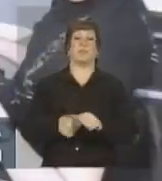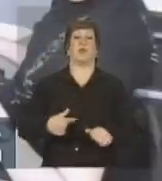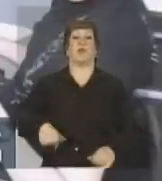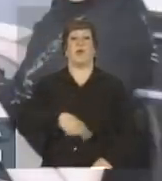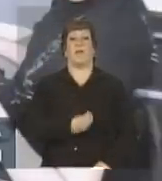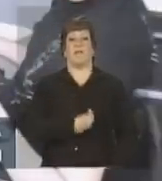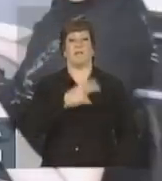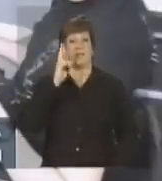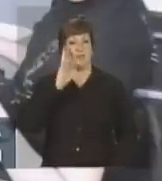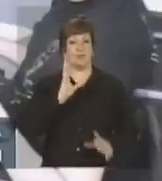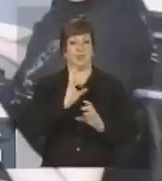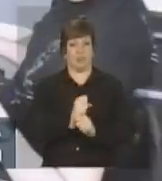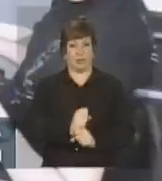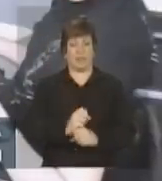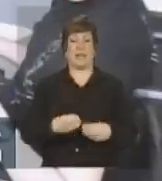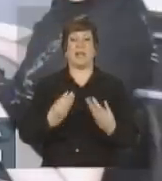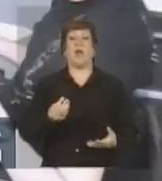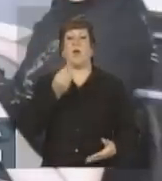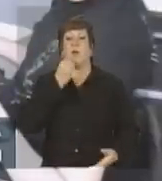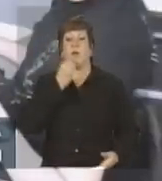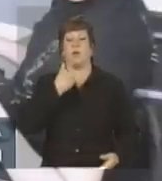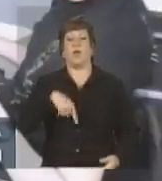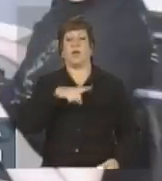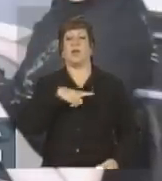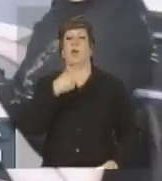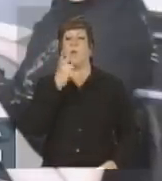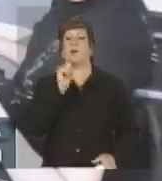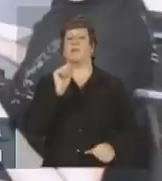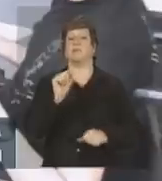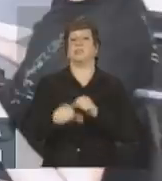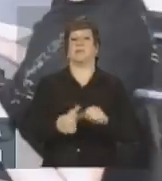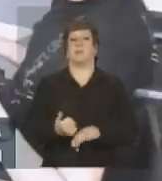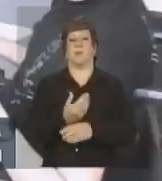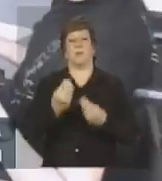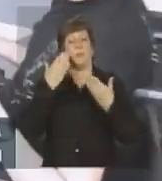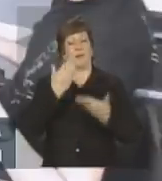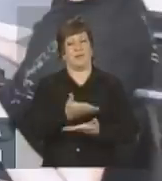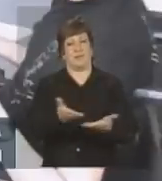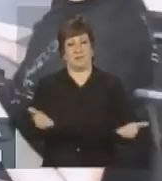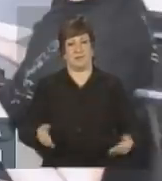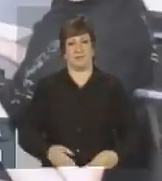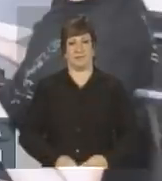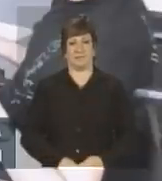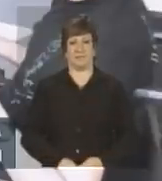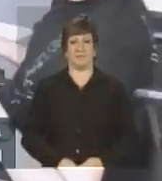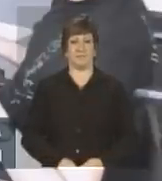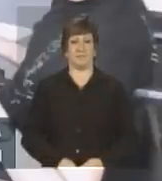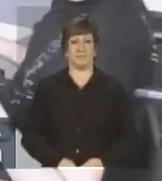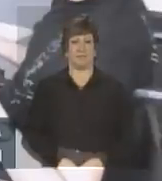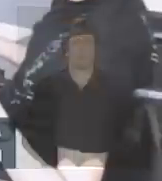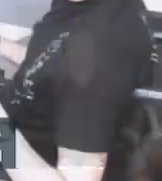por nos dar a oportunidade de ter um final diferente. A vocês, meu muito obrigada.